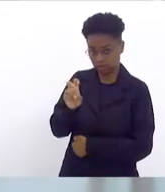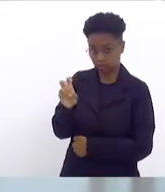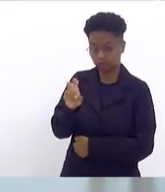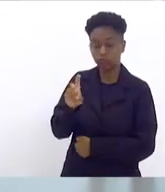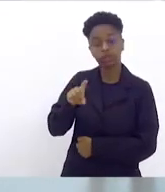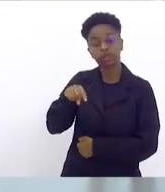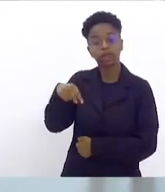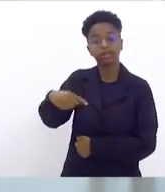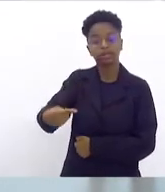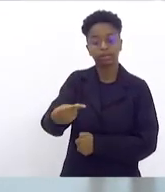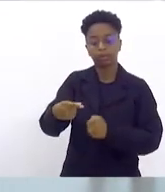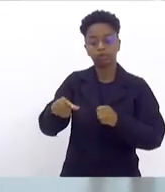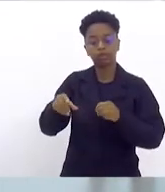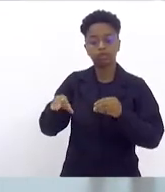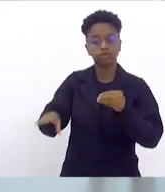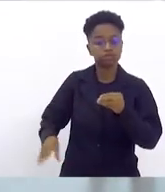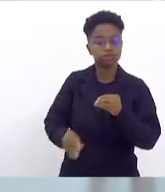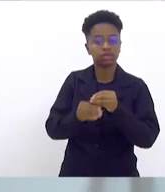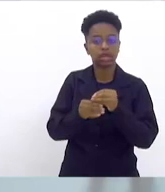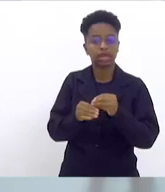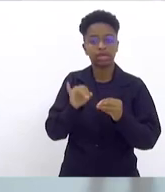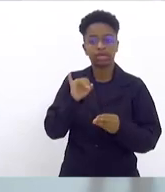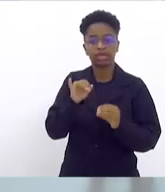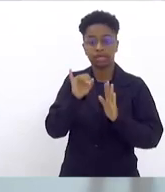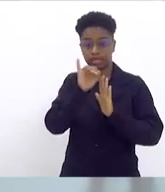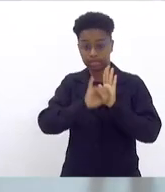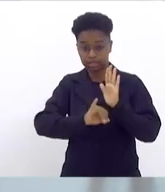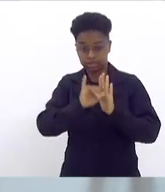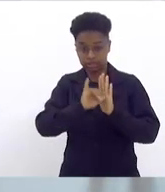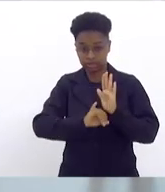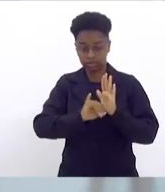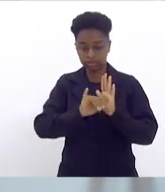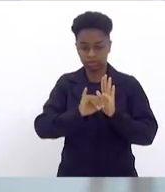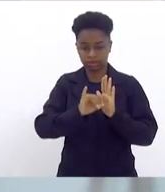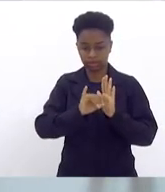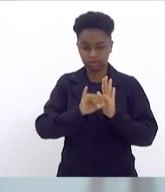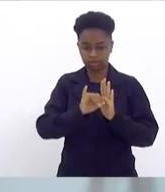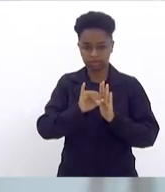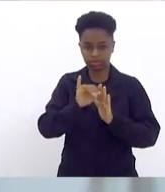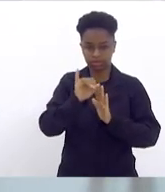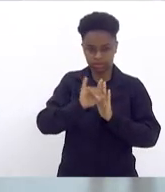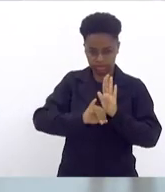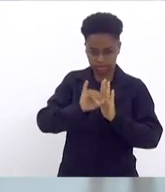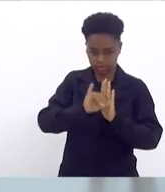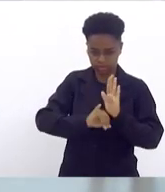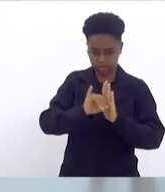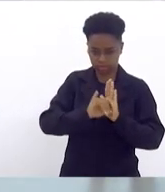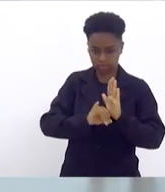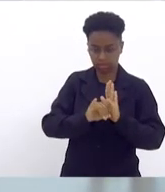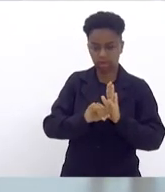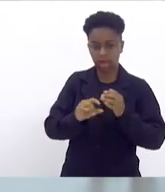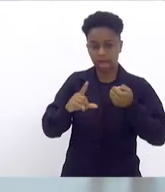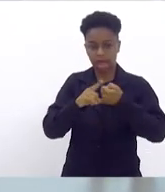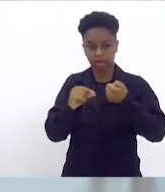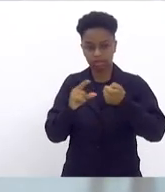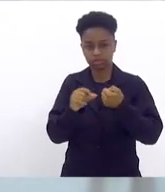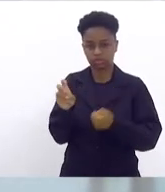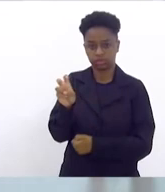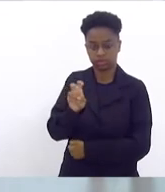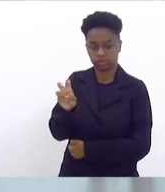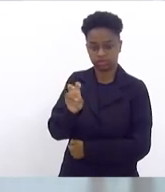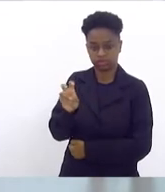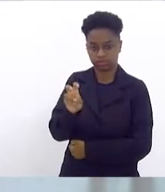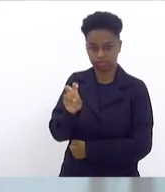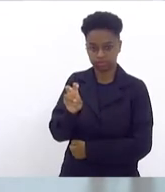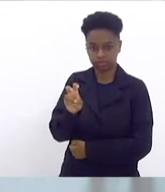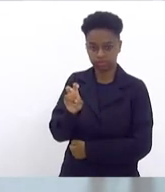está acrescentando incisos, mais um incisos, ao artigo 5º, da